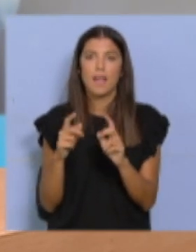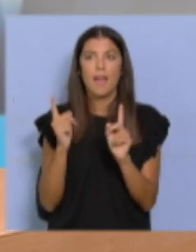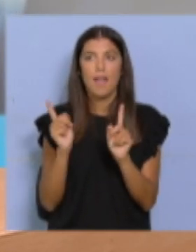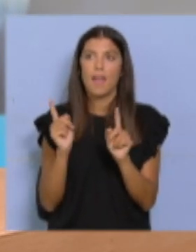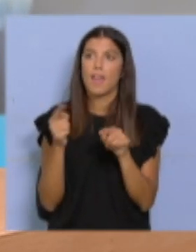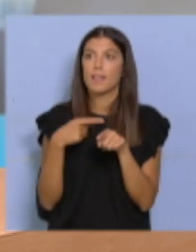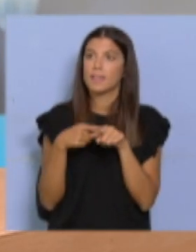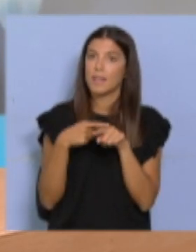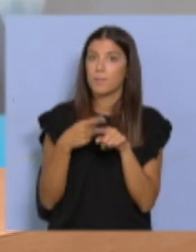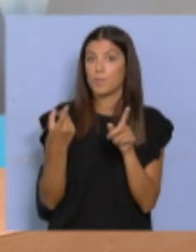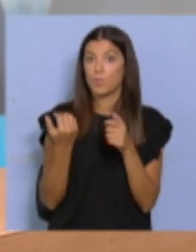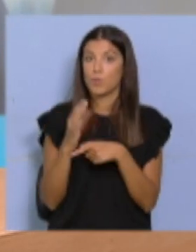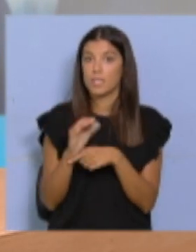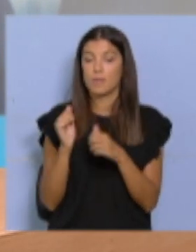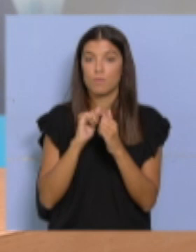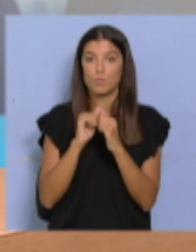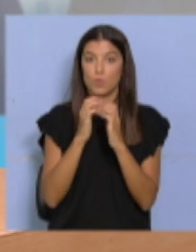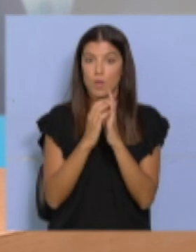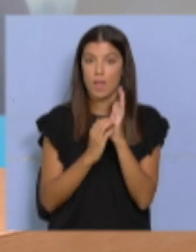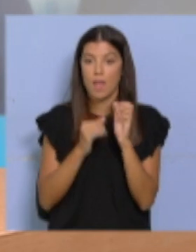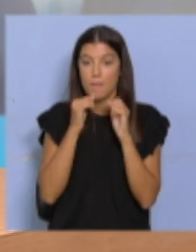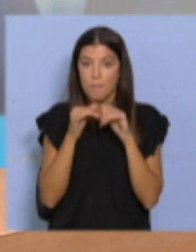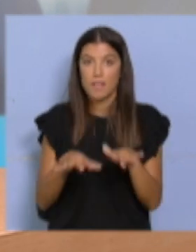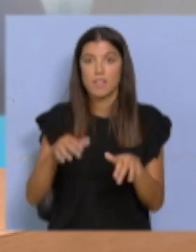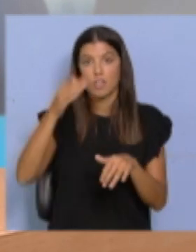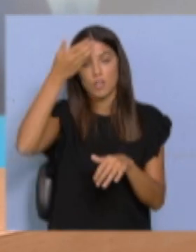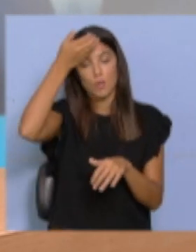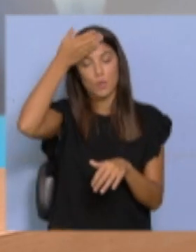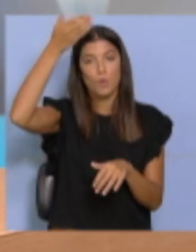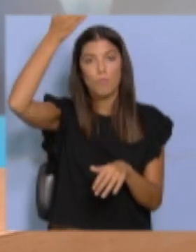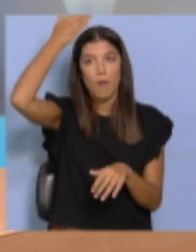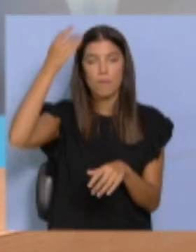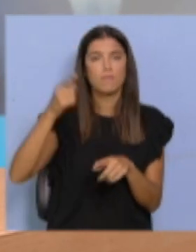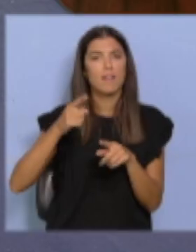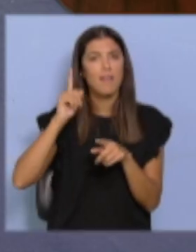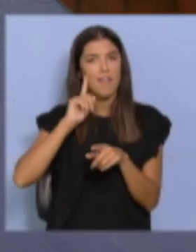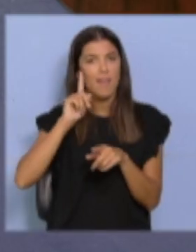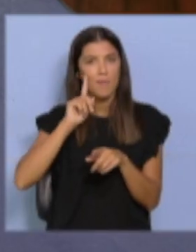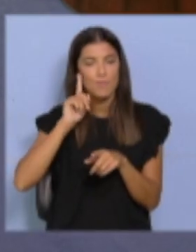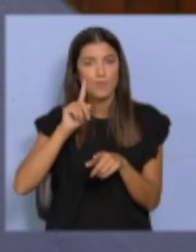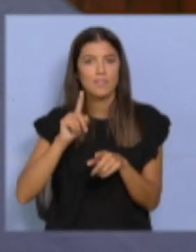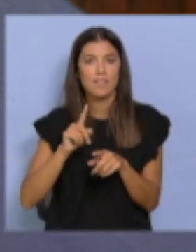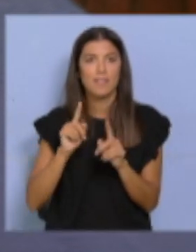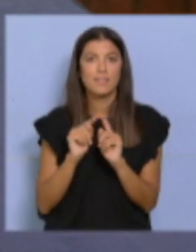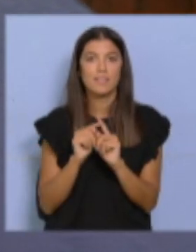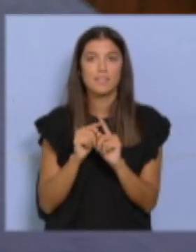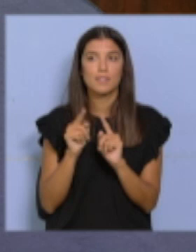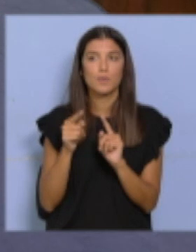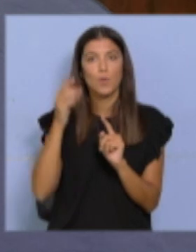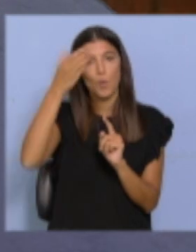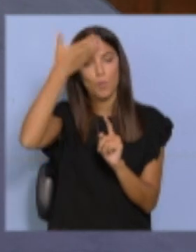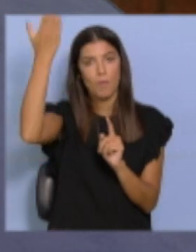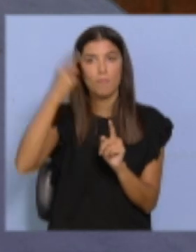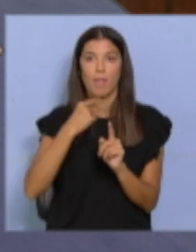do Papa para este Dia Mundial das Missões, é que ele faz-nos, partindo deste texto